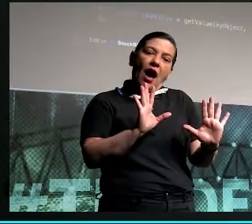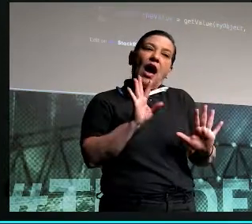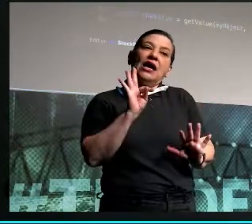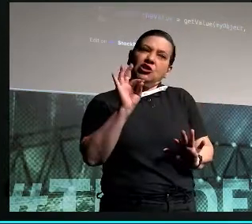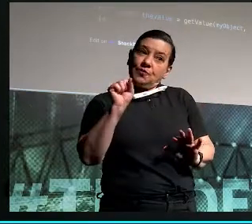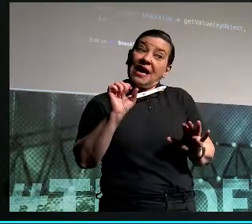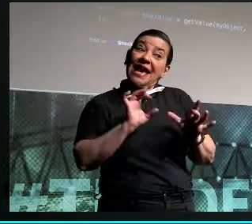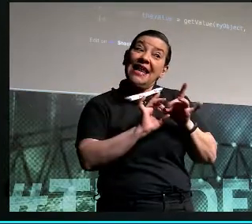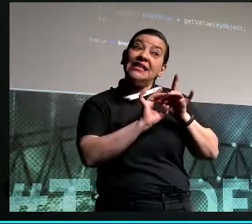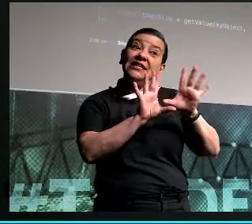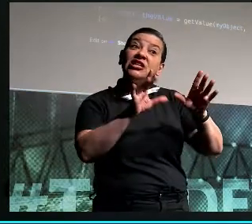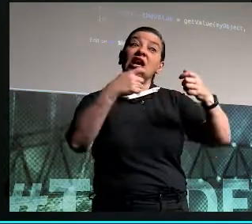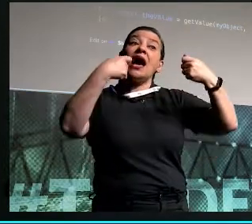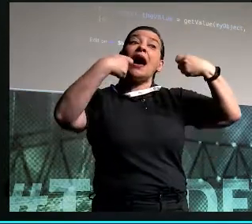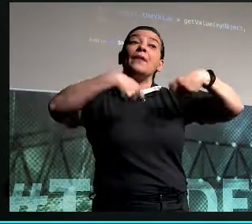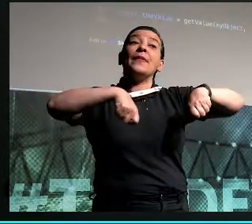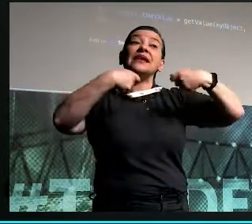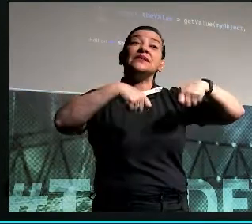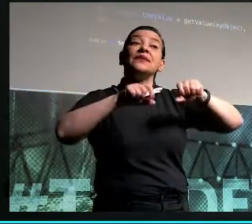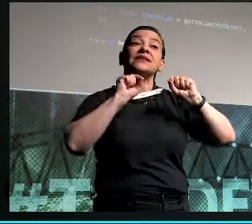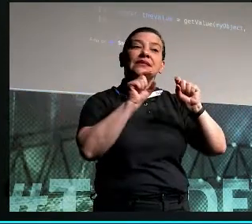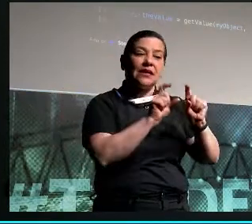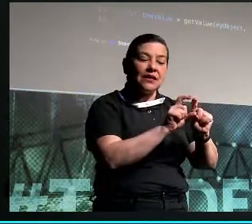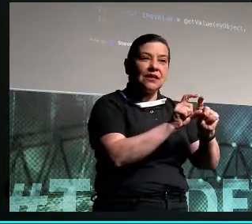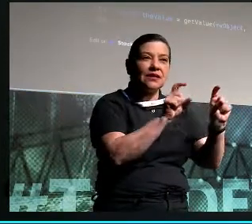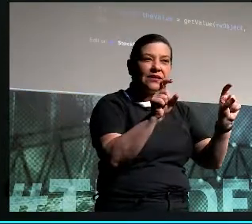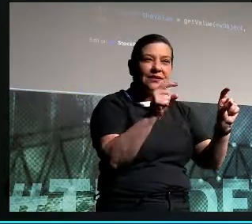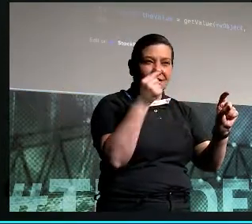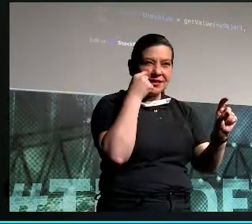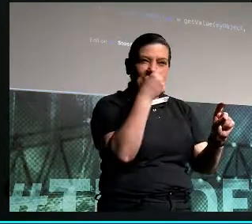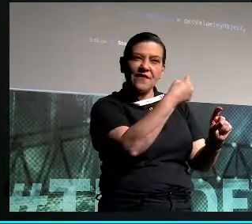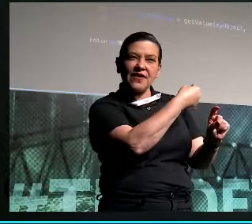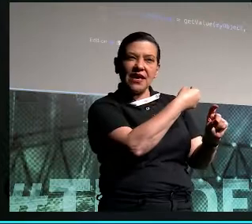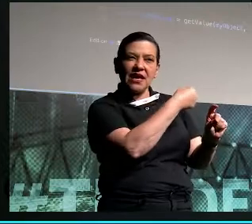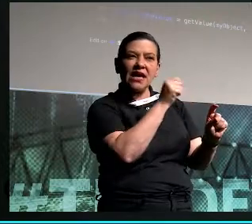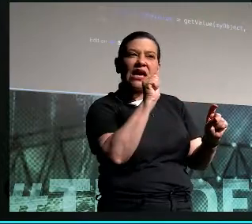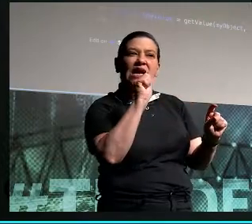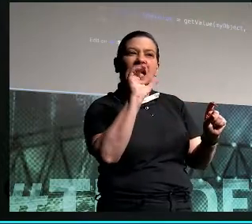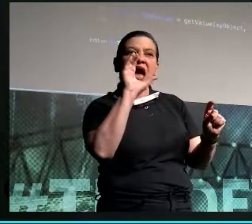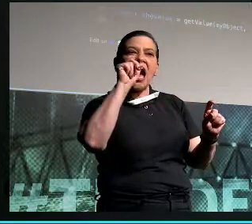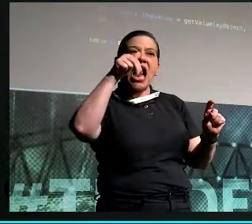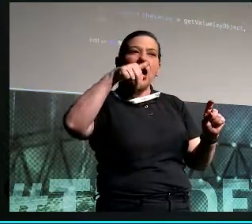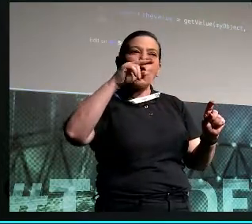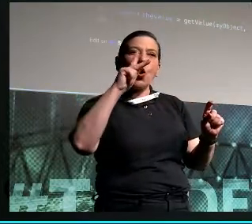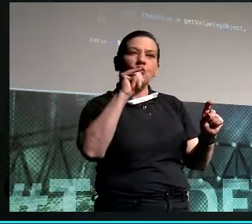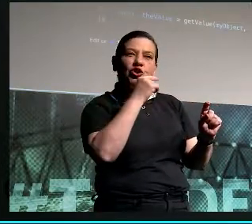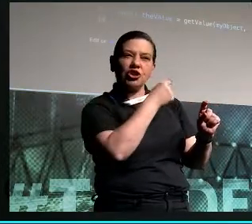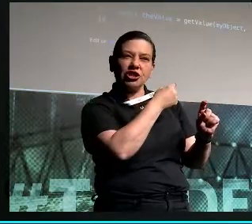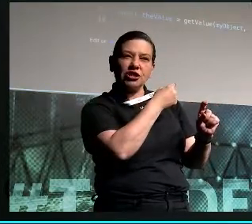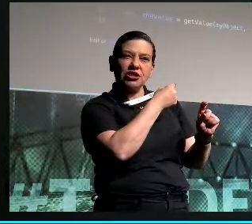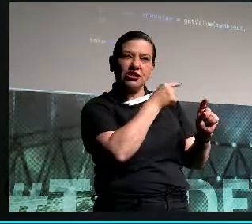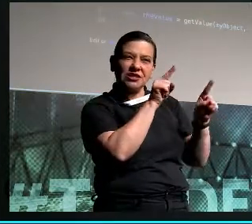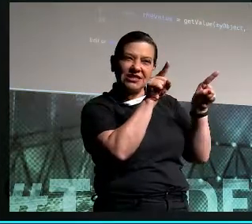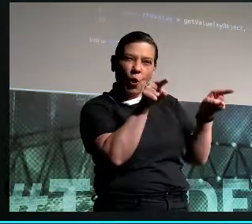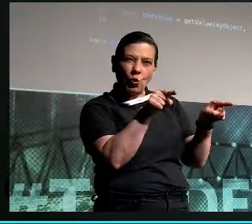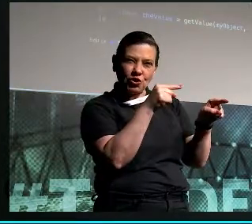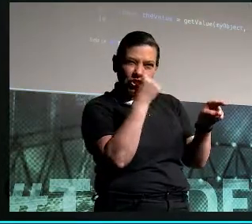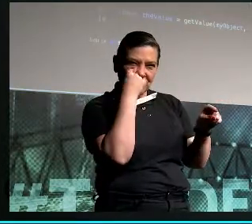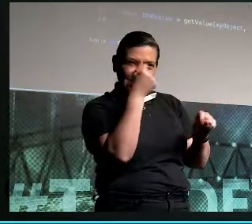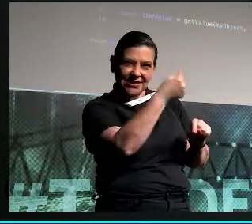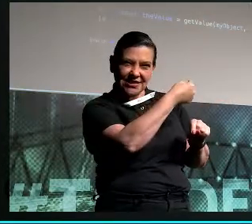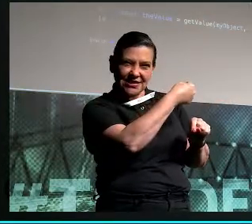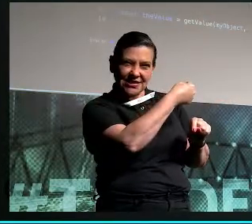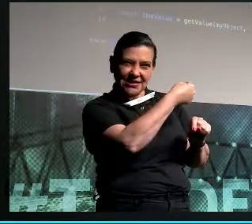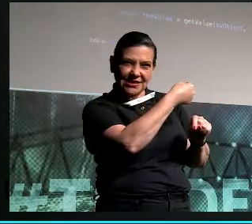que você venha aqui e coloque um asconst. Daí você pode falar, William, mas por que você está colocando as const sendo que ele já está const no começo? São